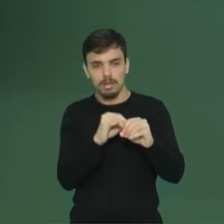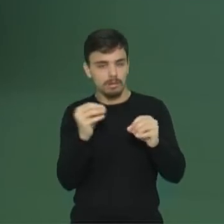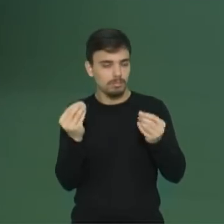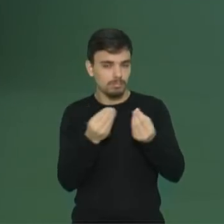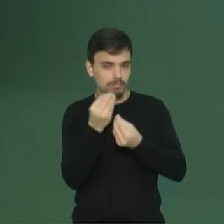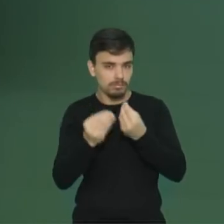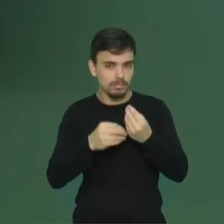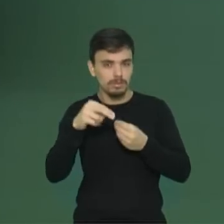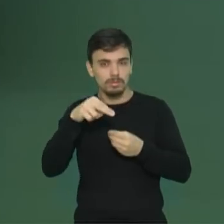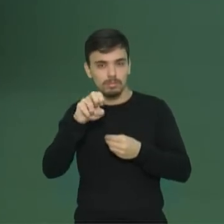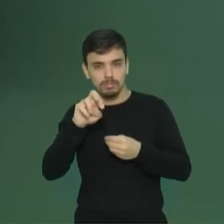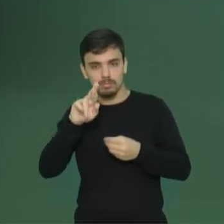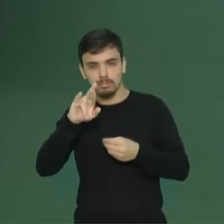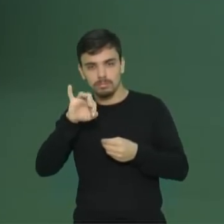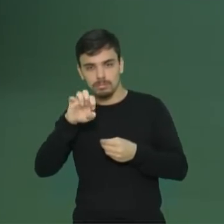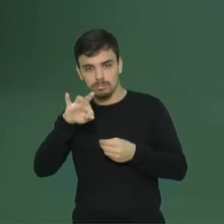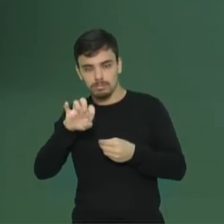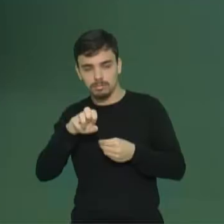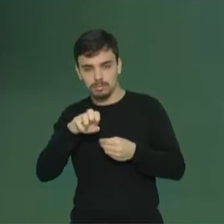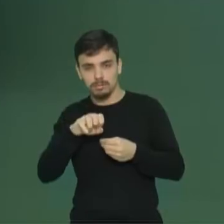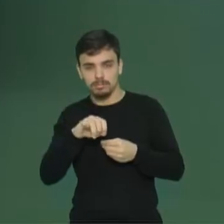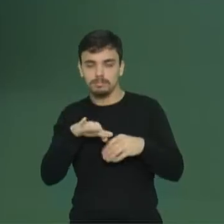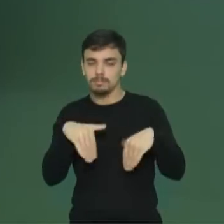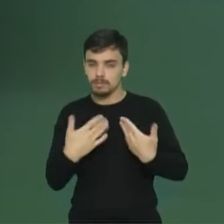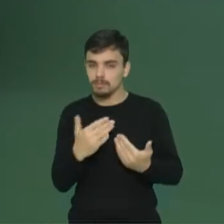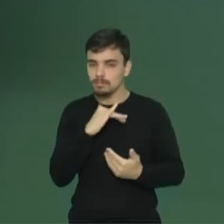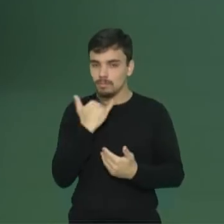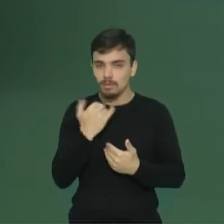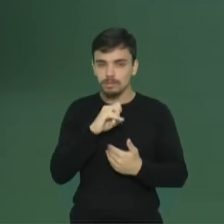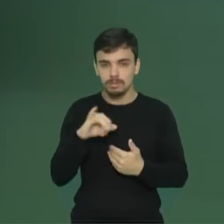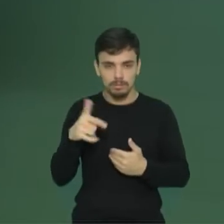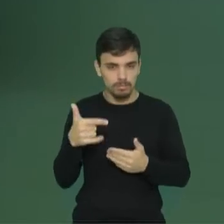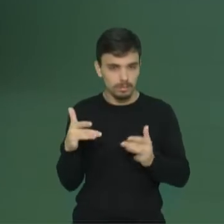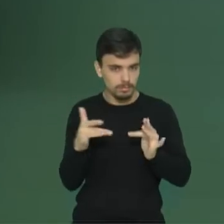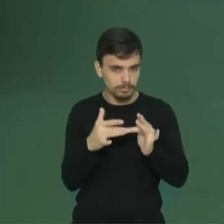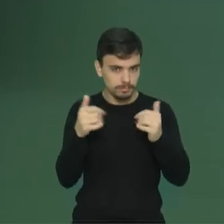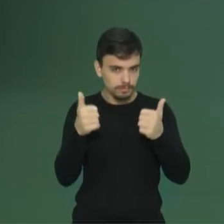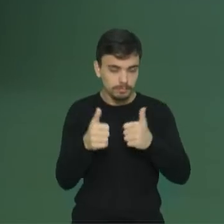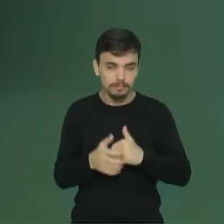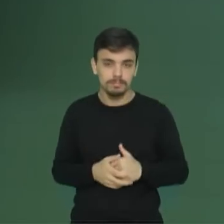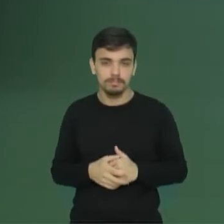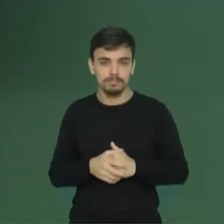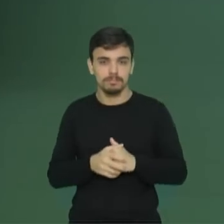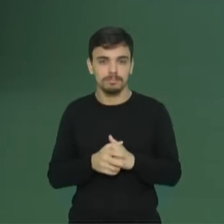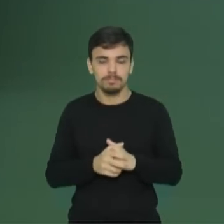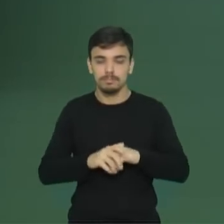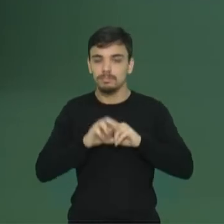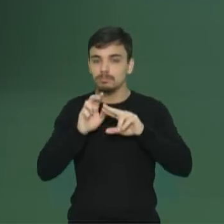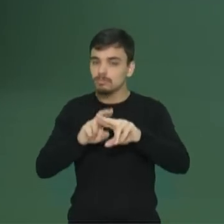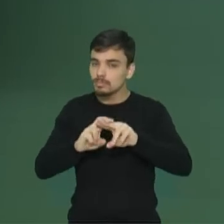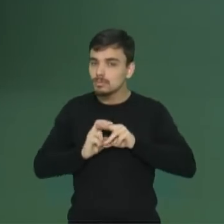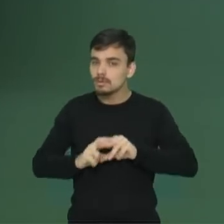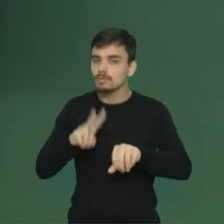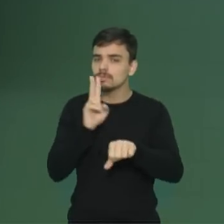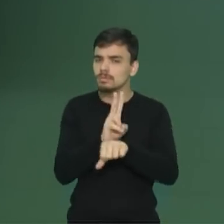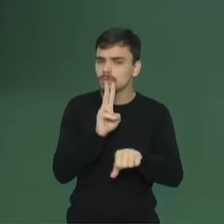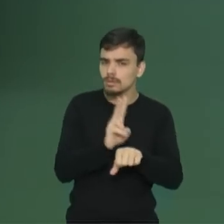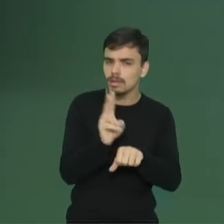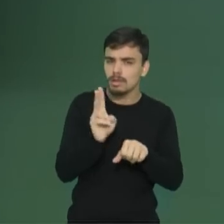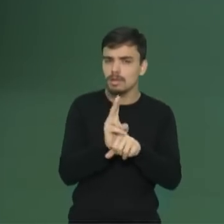desgrudar da coroide, ela morre. Não recebe mais nutrientes. Então, muito cuidado, impactos